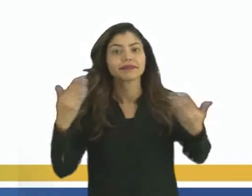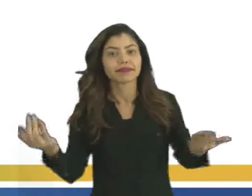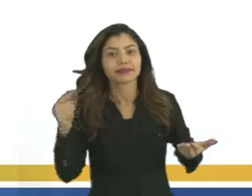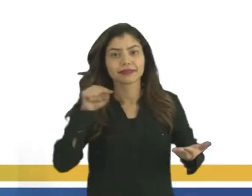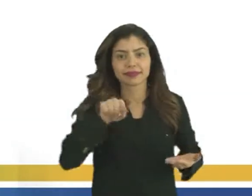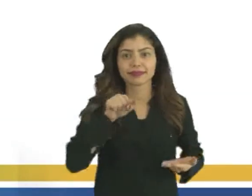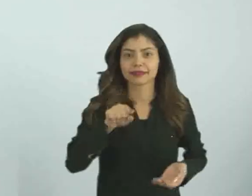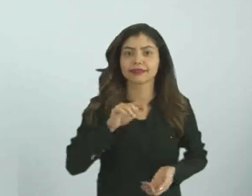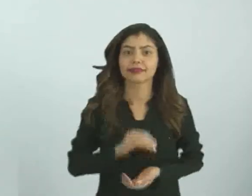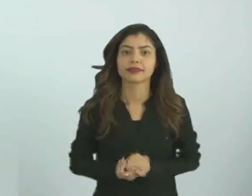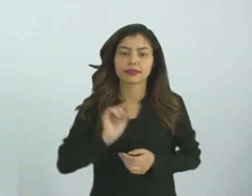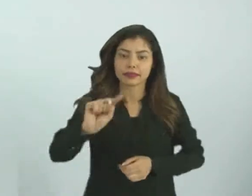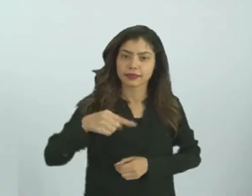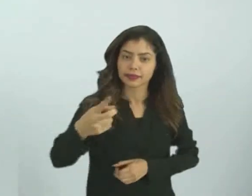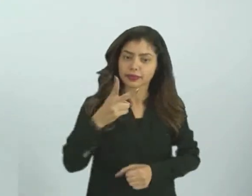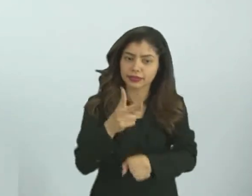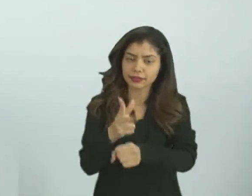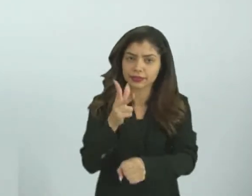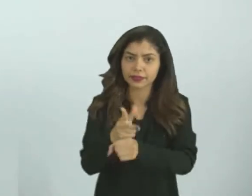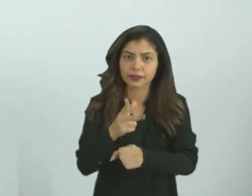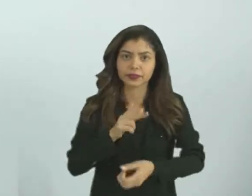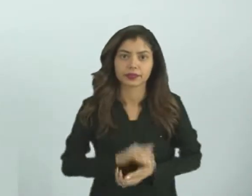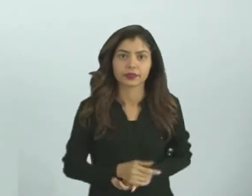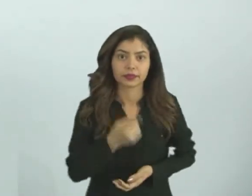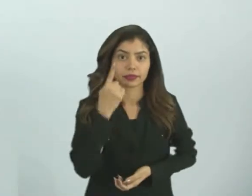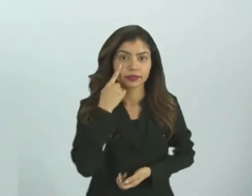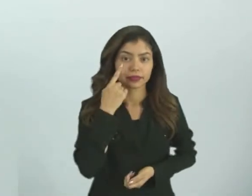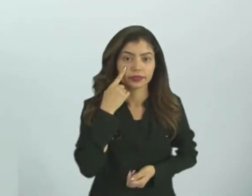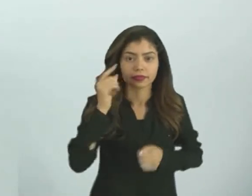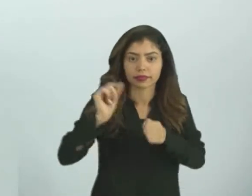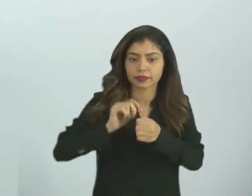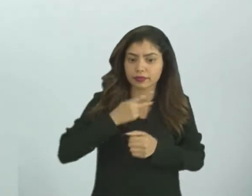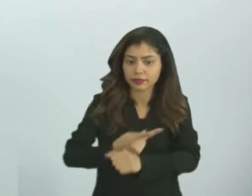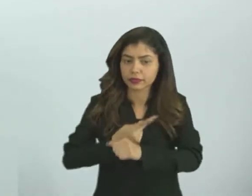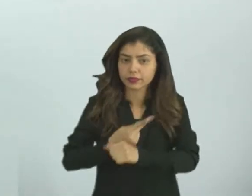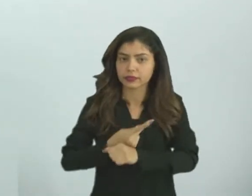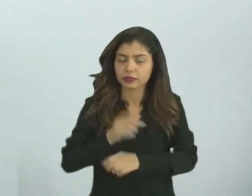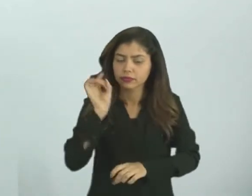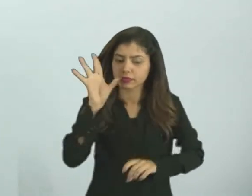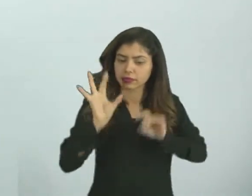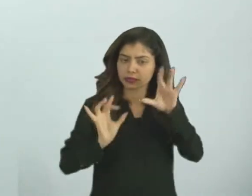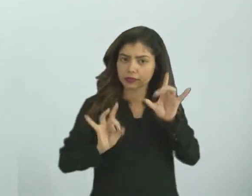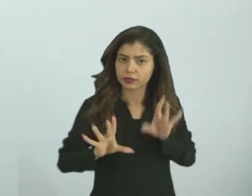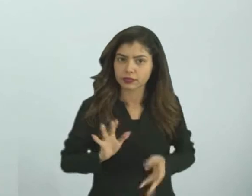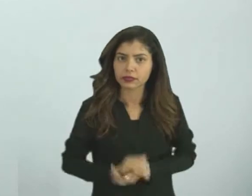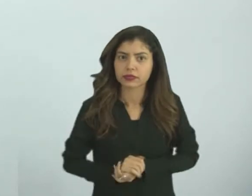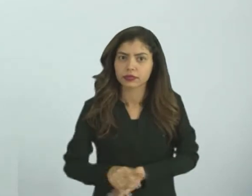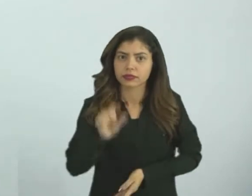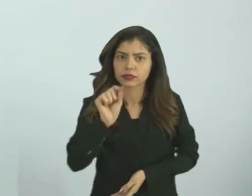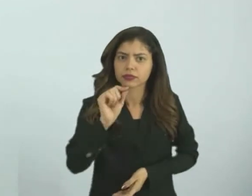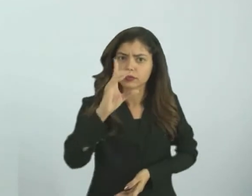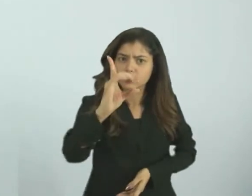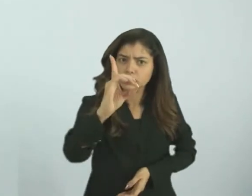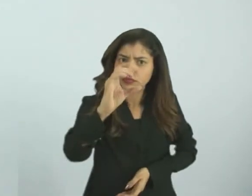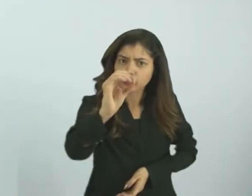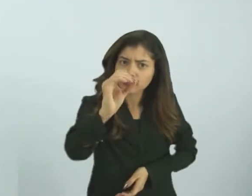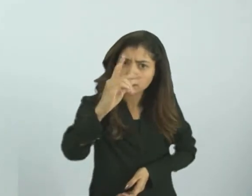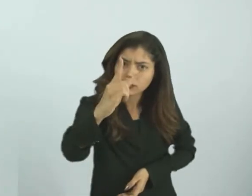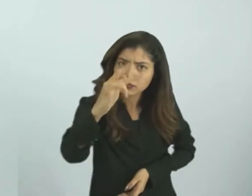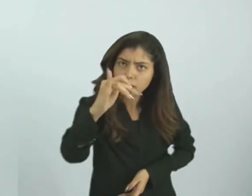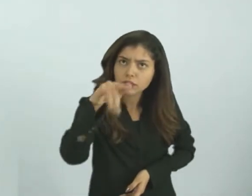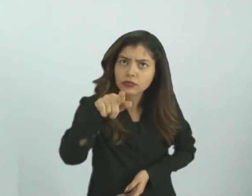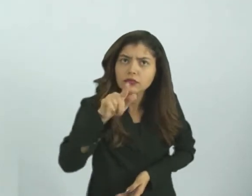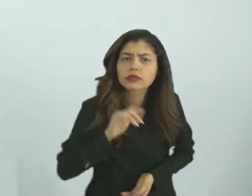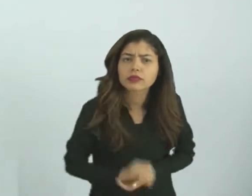Então, após o vídeo, né, você vai ter que fazer uma pesquisa mais detalhada do que é o doping, né? Deu